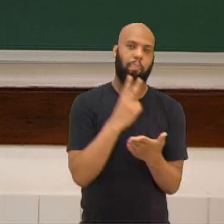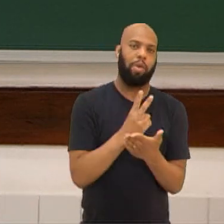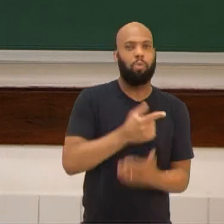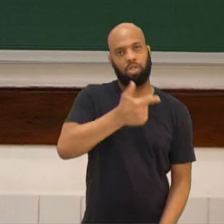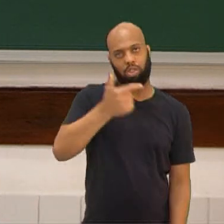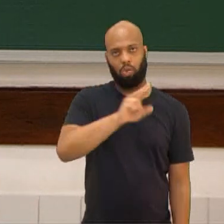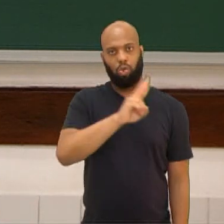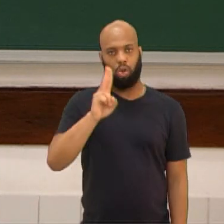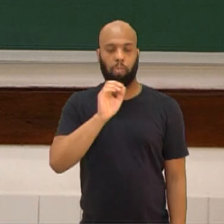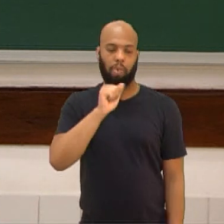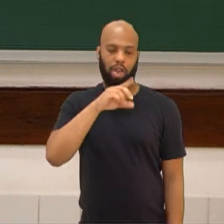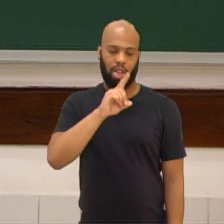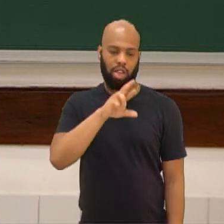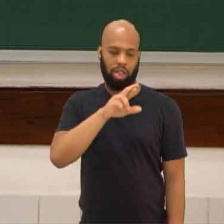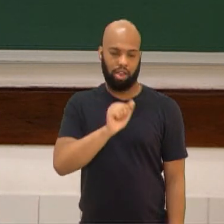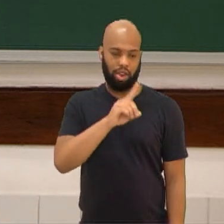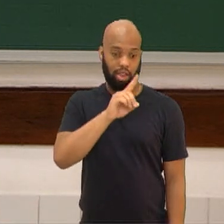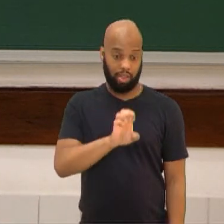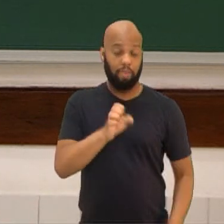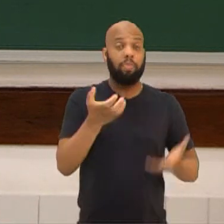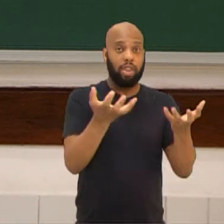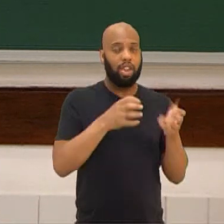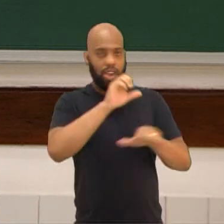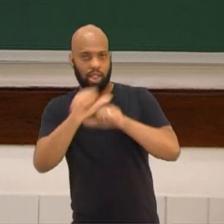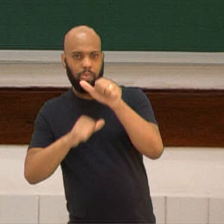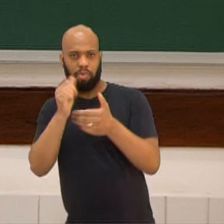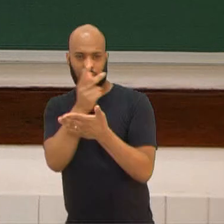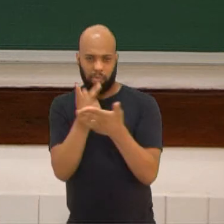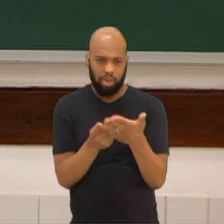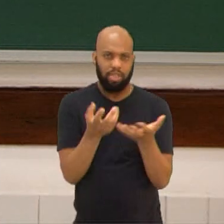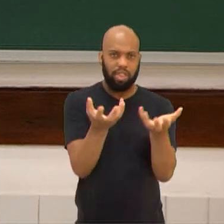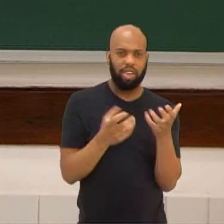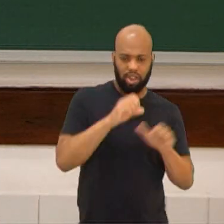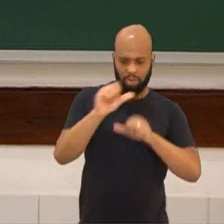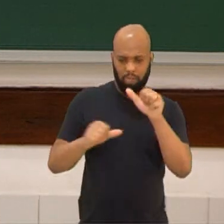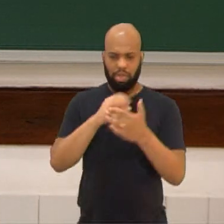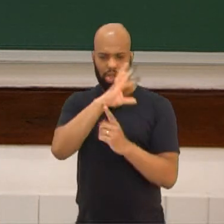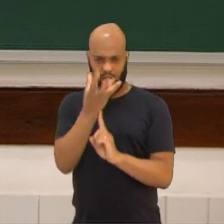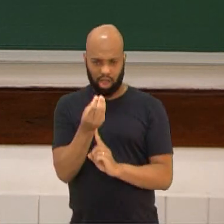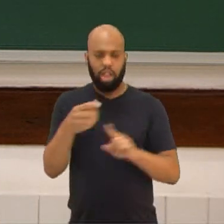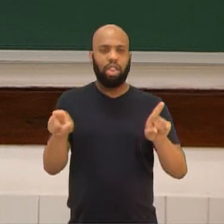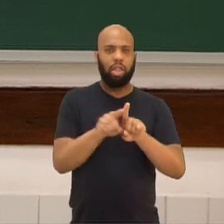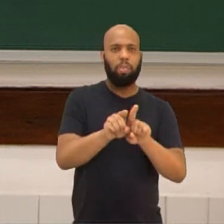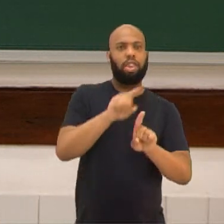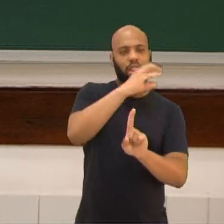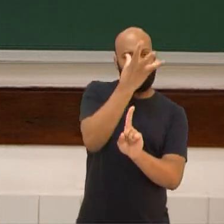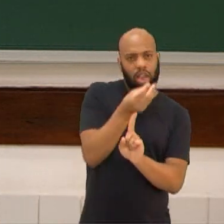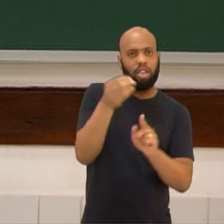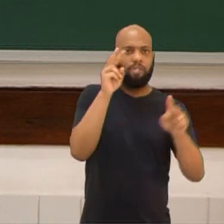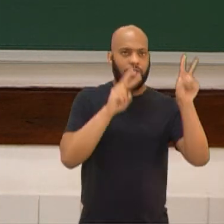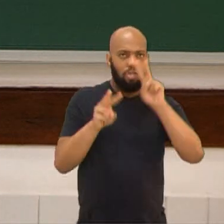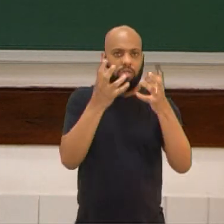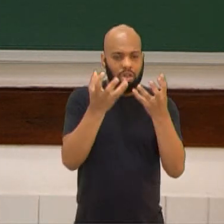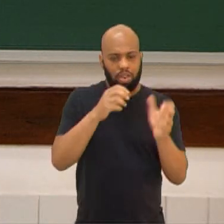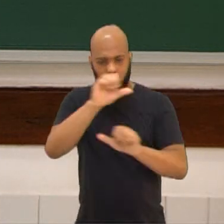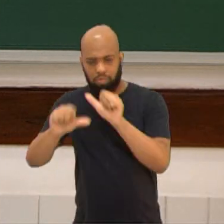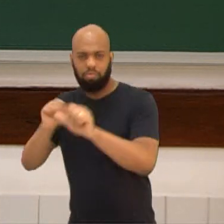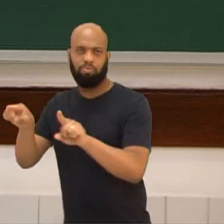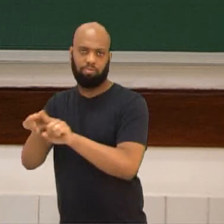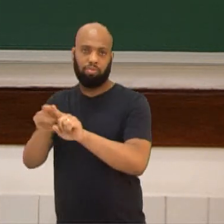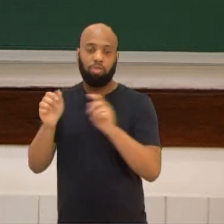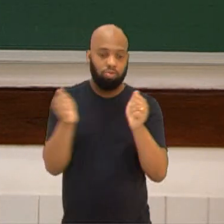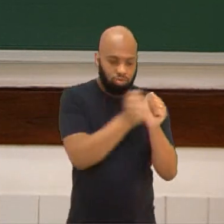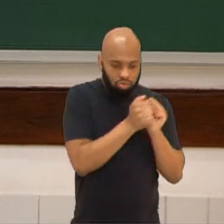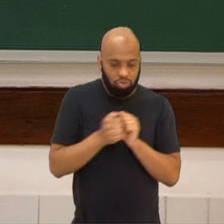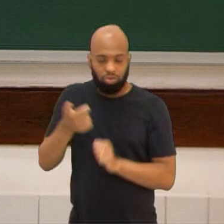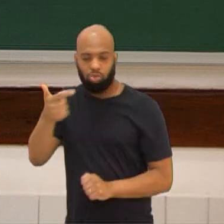estavam querendo mudar a arte, mudar a literatura e mudar a poesia também, incluindo as artes visuais, e ele acabou se juntando